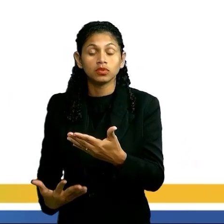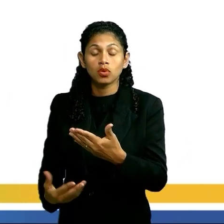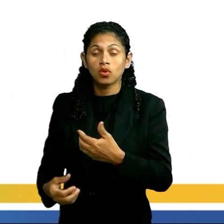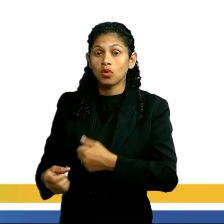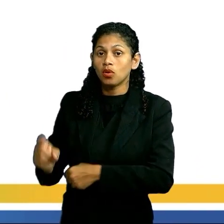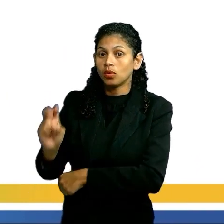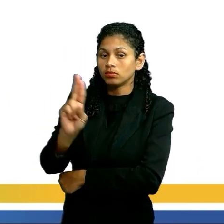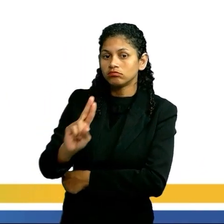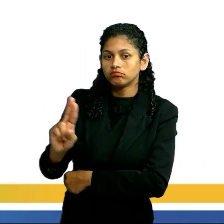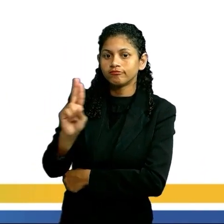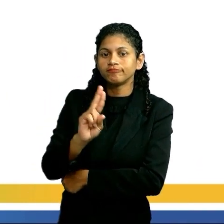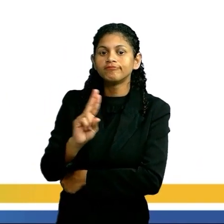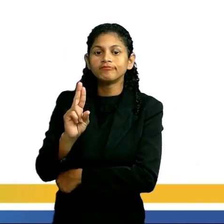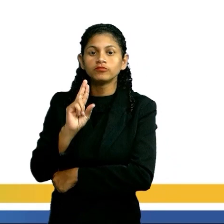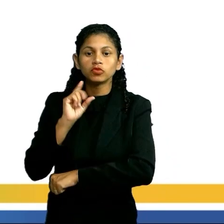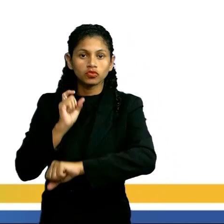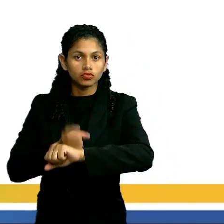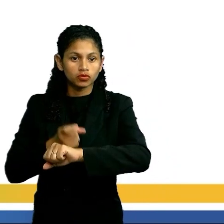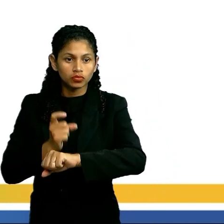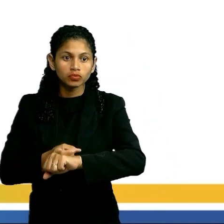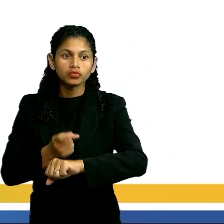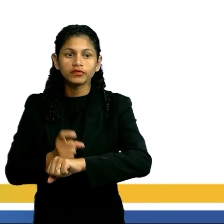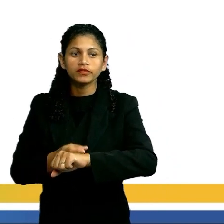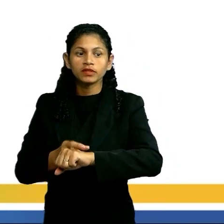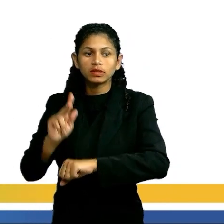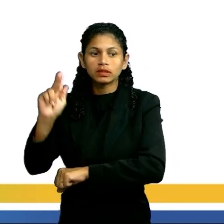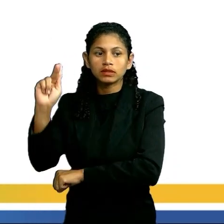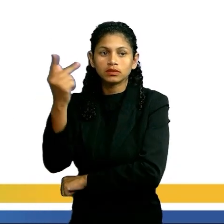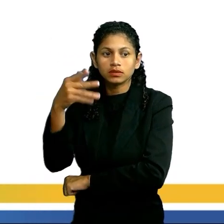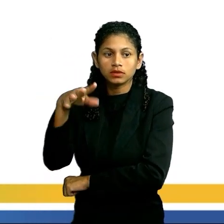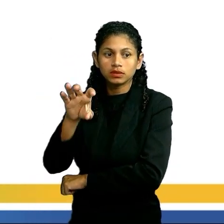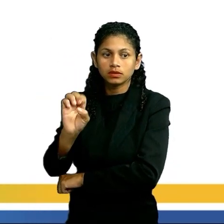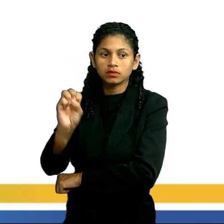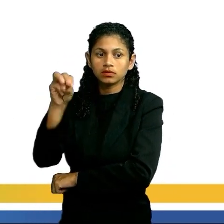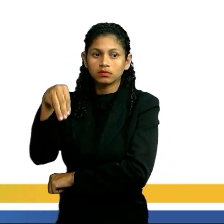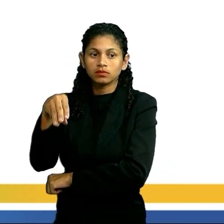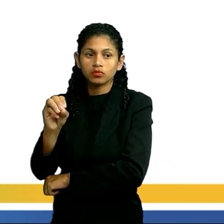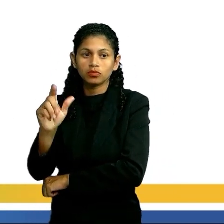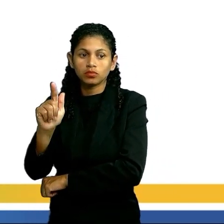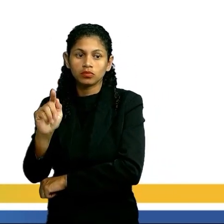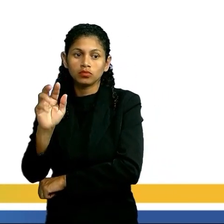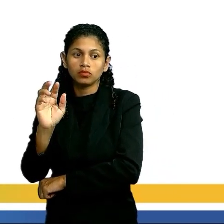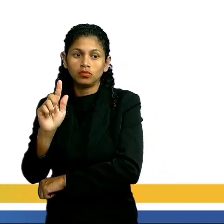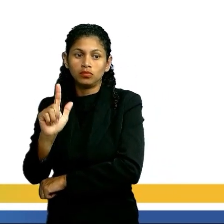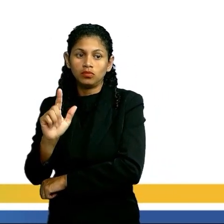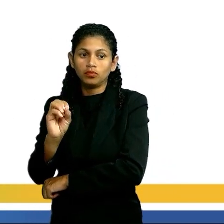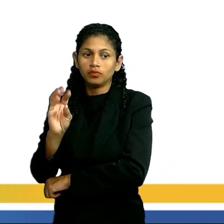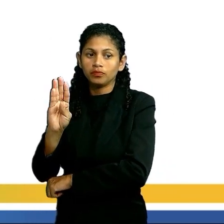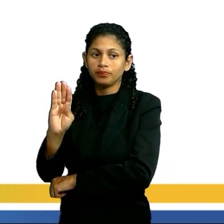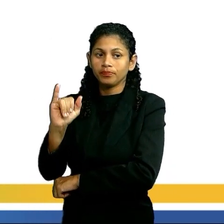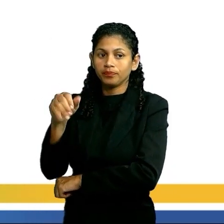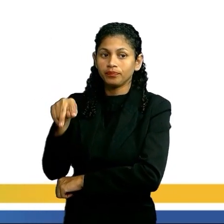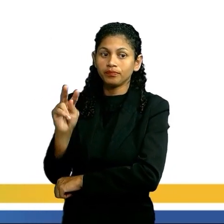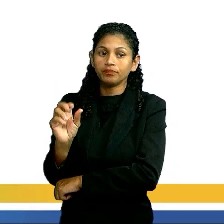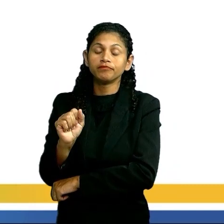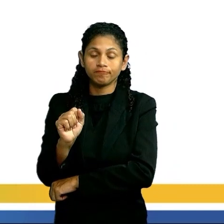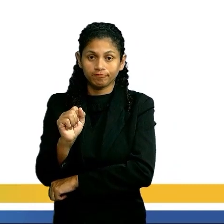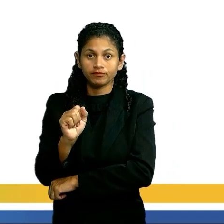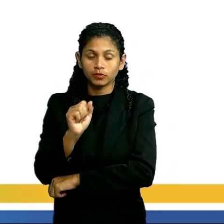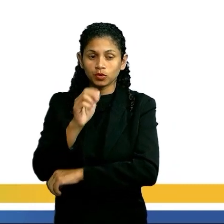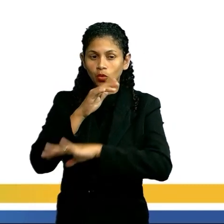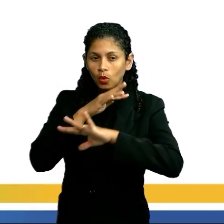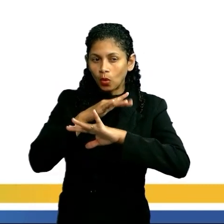ferro da hemoglobina como catalisador para a reação de liberação de luz.